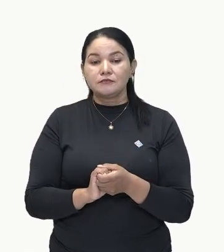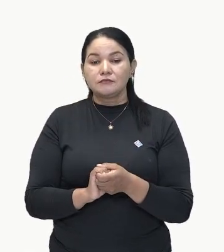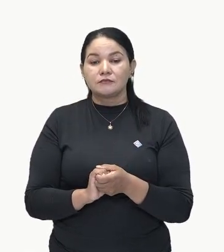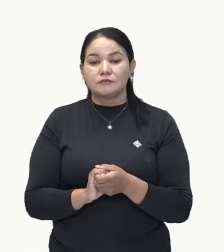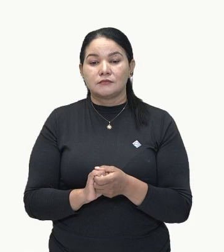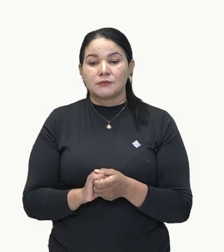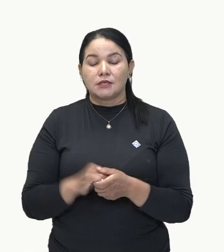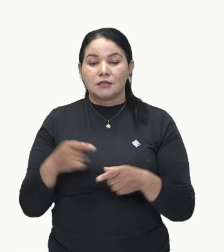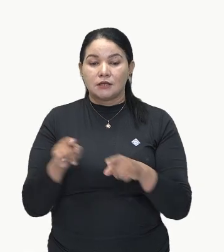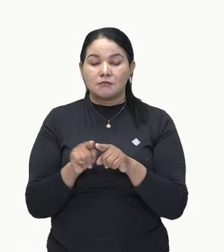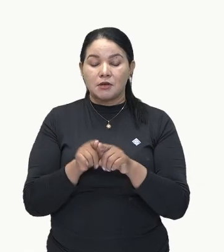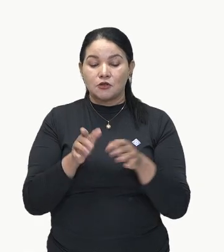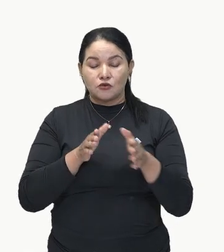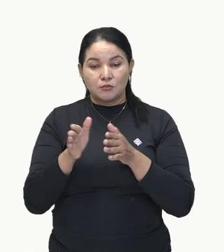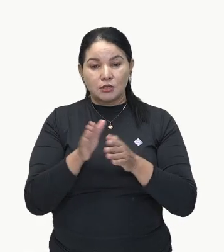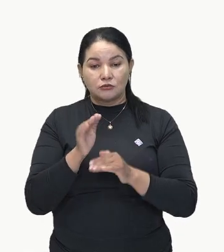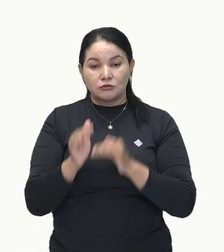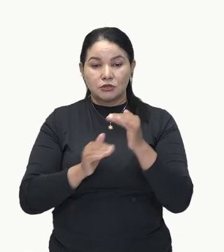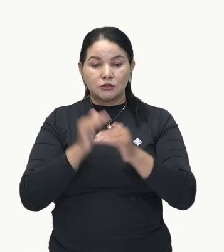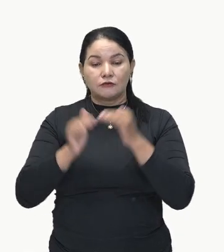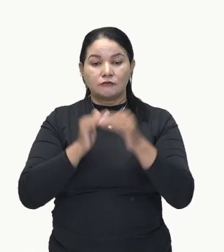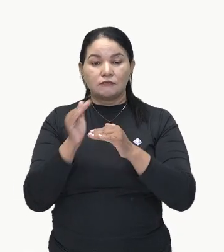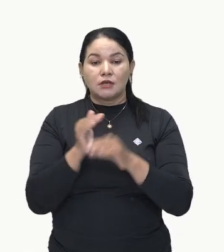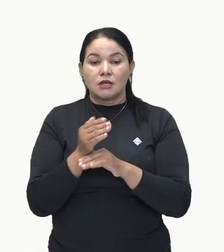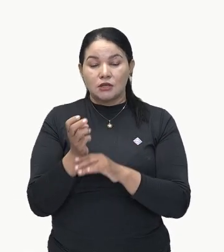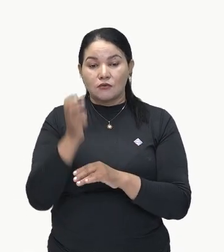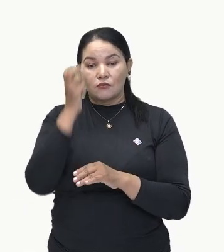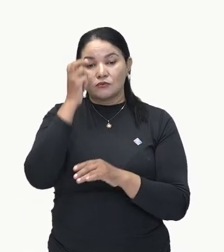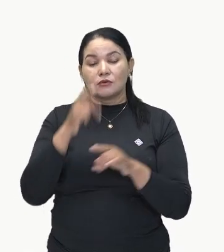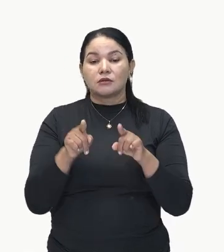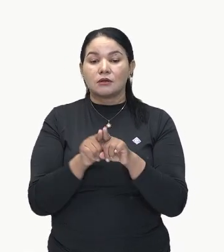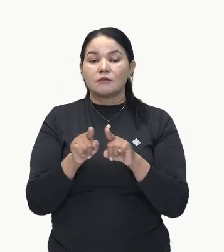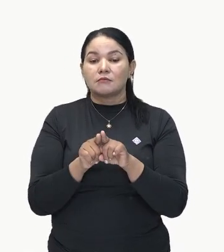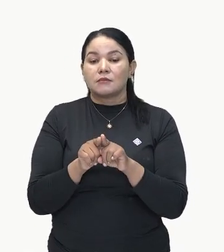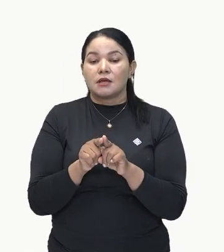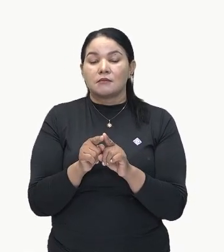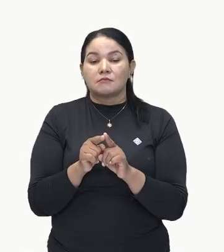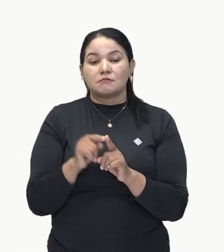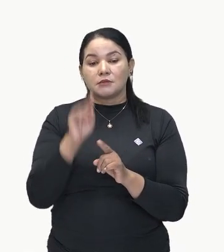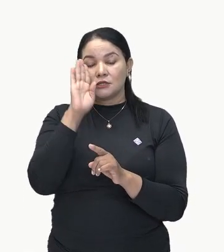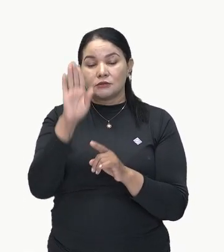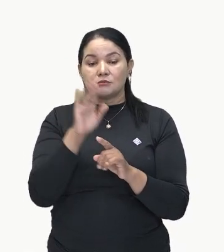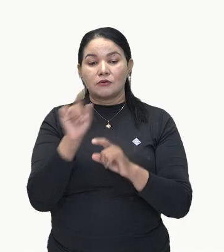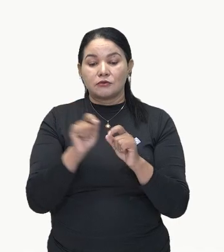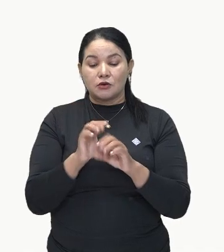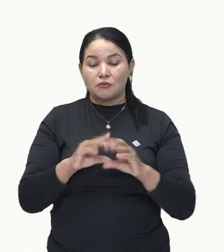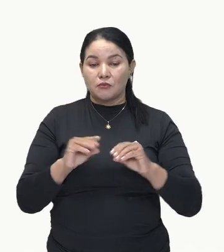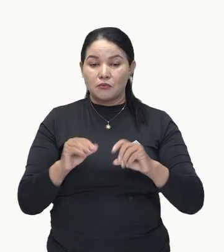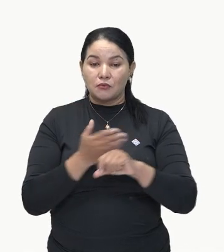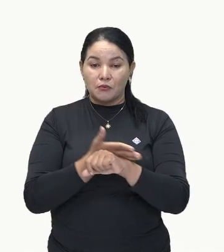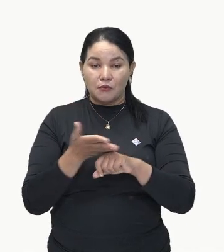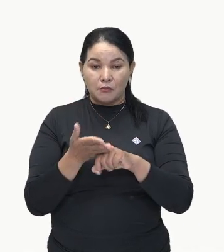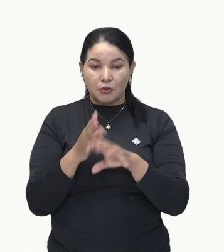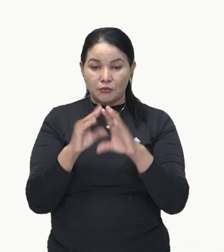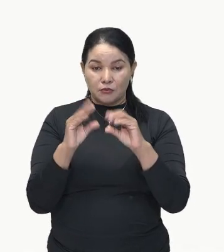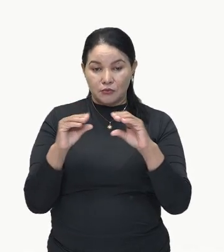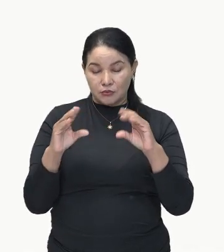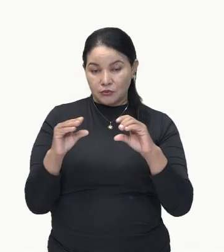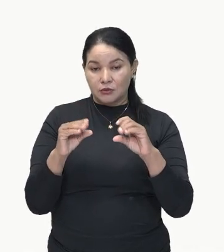de desenvolvimento, pegava muito a agricultura, principalmente do algodão, então também tinha muitas áreas